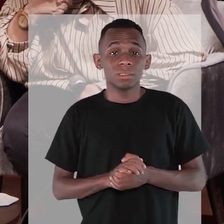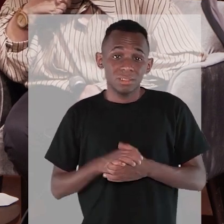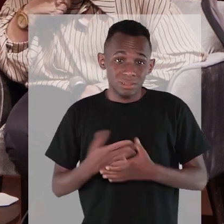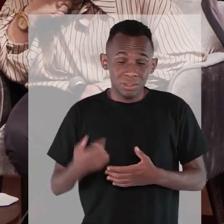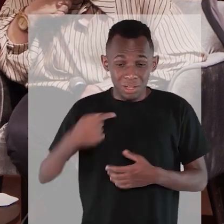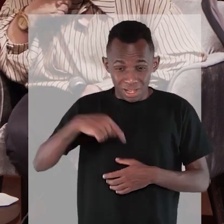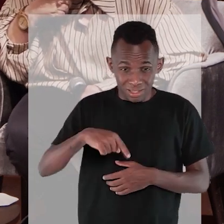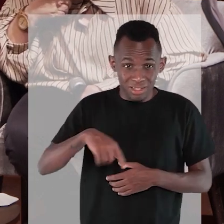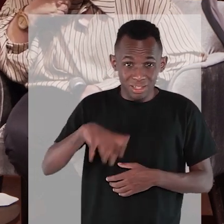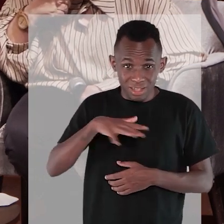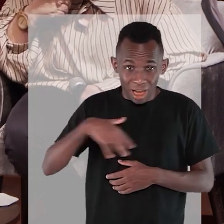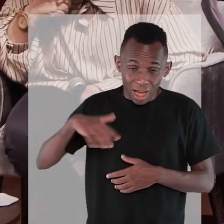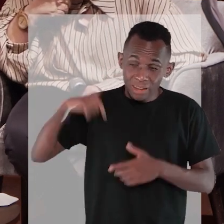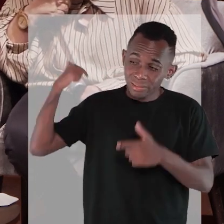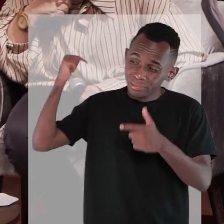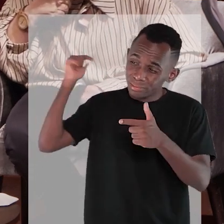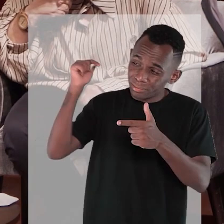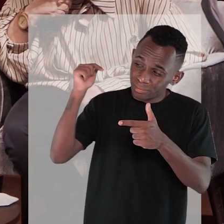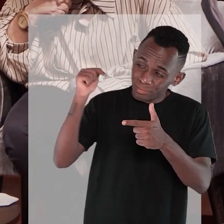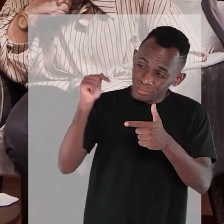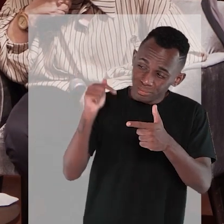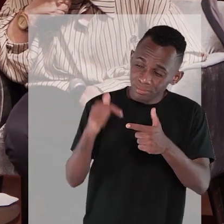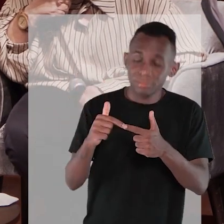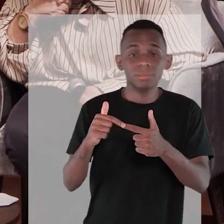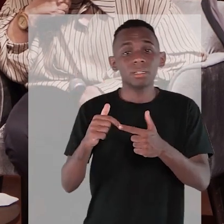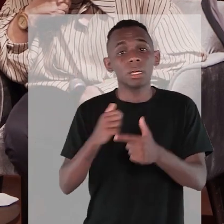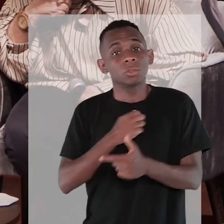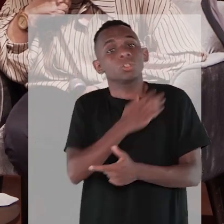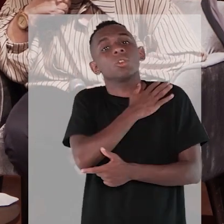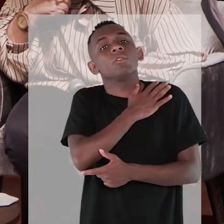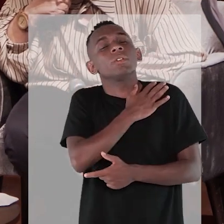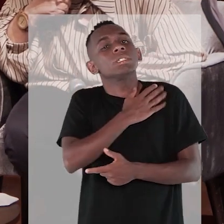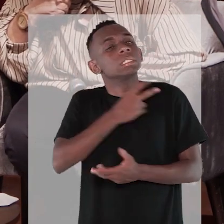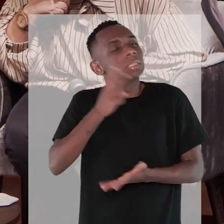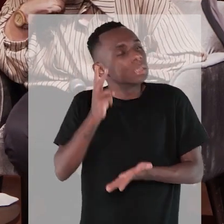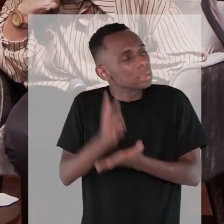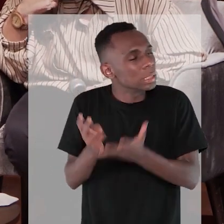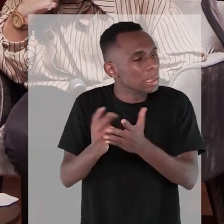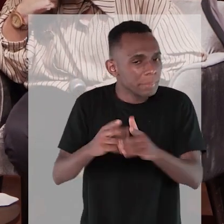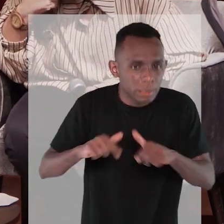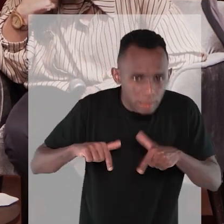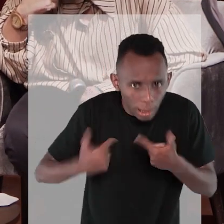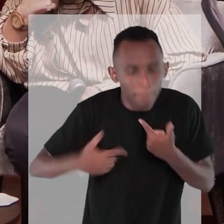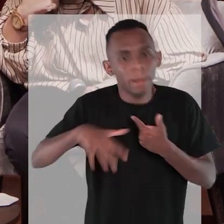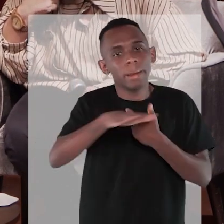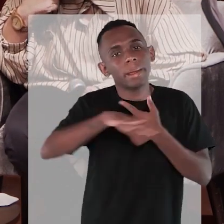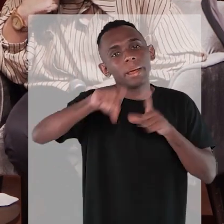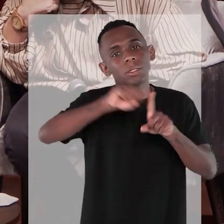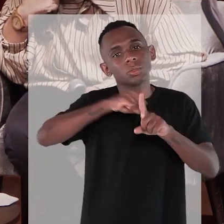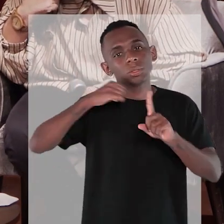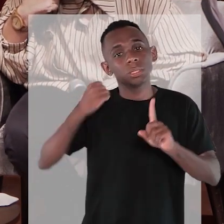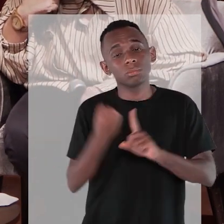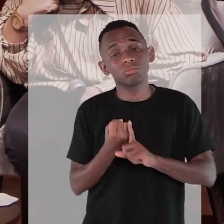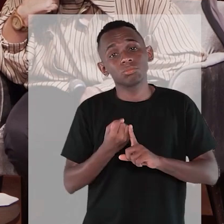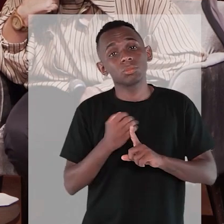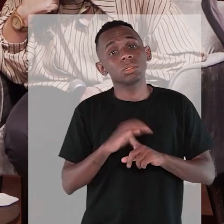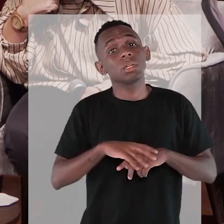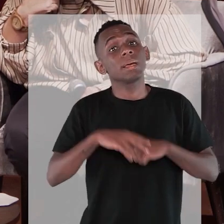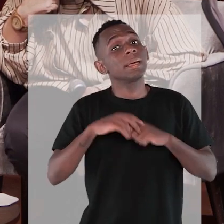tradição de presença das Forças Armadas na vida civil, né? Quer dizer, infelizmente, há